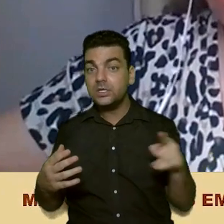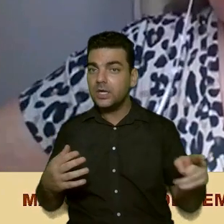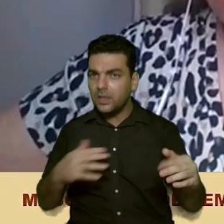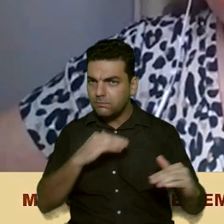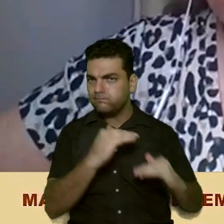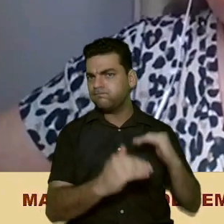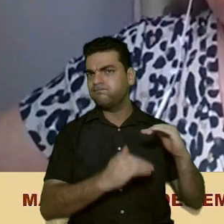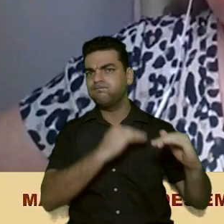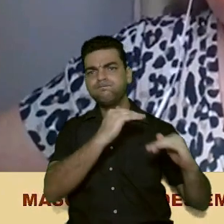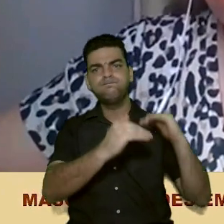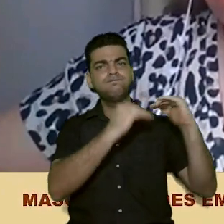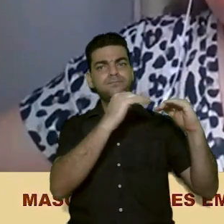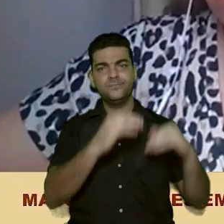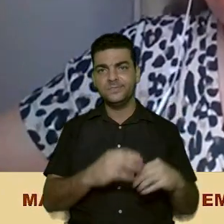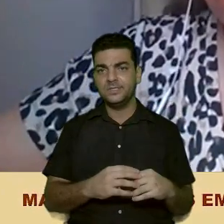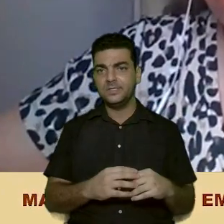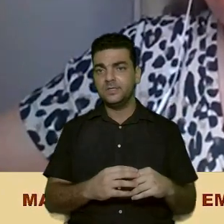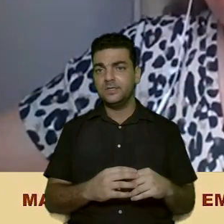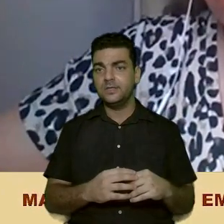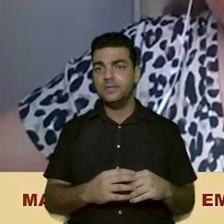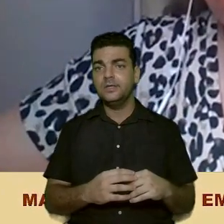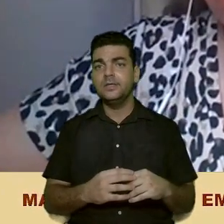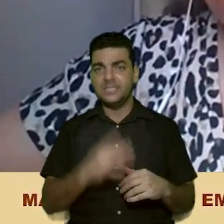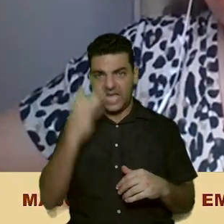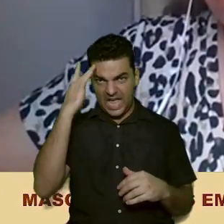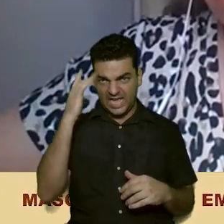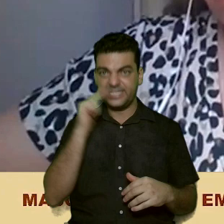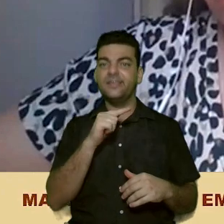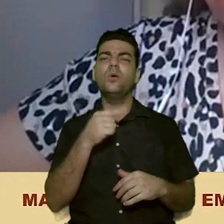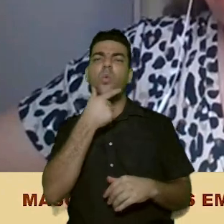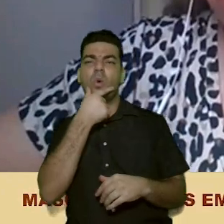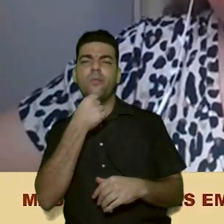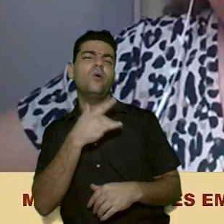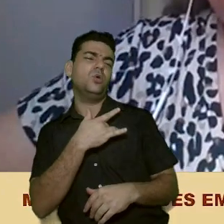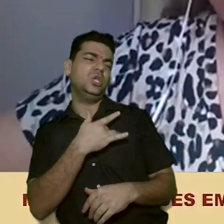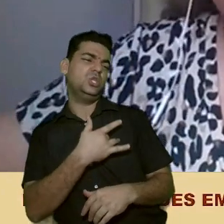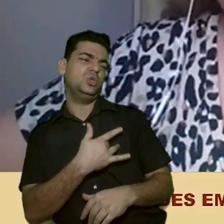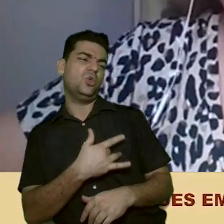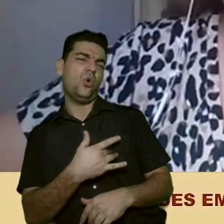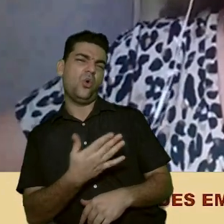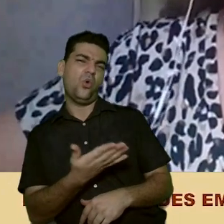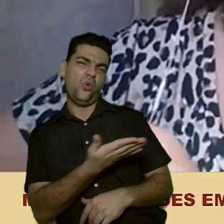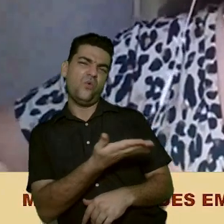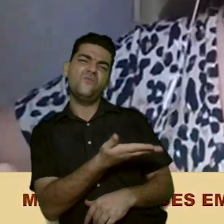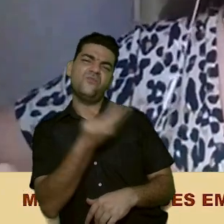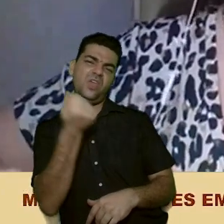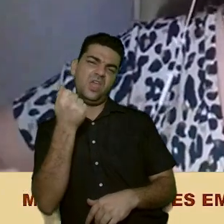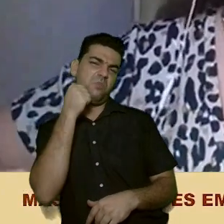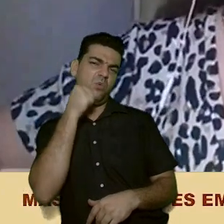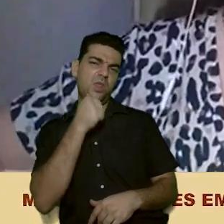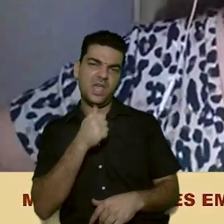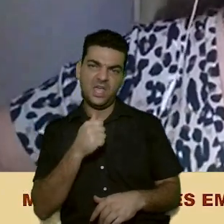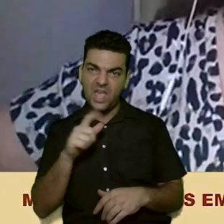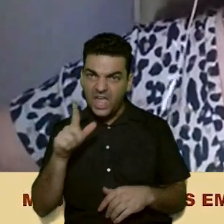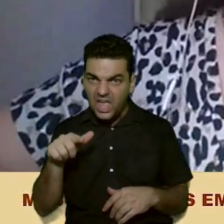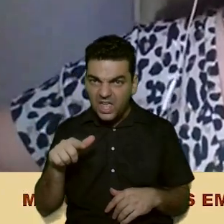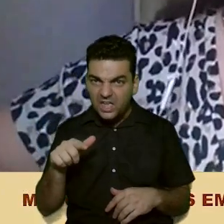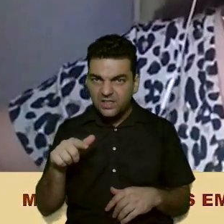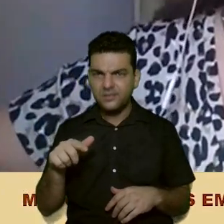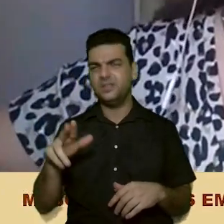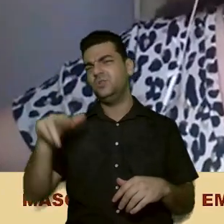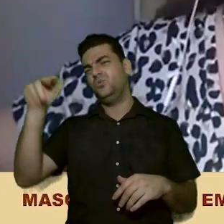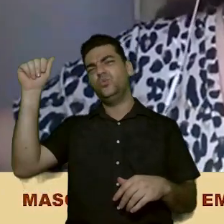ter equidade, se fosse, poxa, aí dá para eu conseguir aí um lugar na presidência, sabe? Isso você não conquista assim. Você